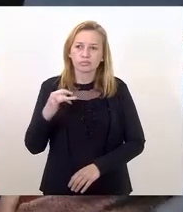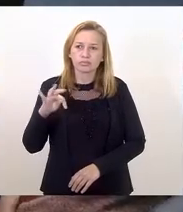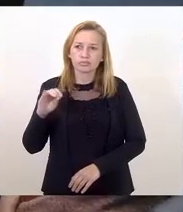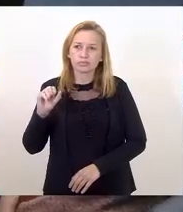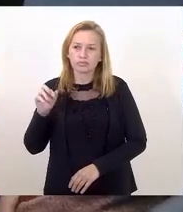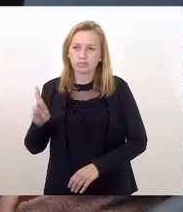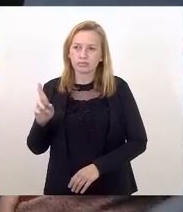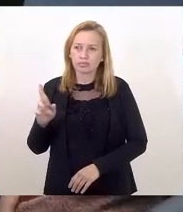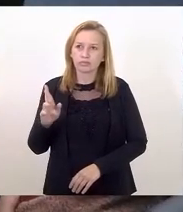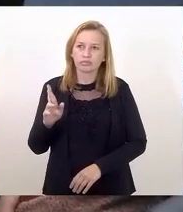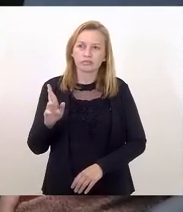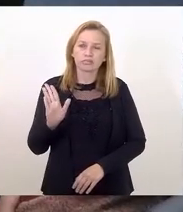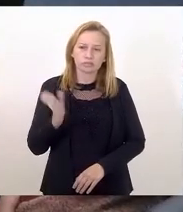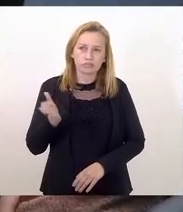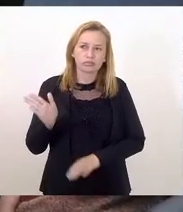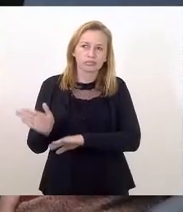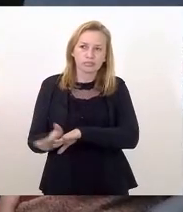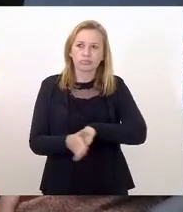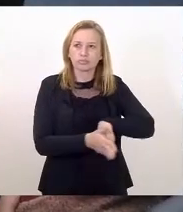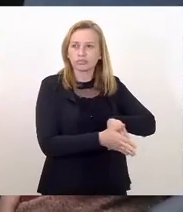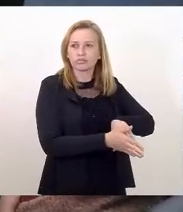Do Meio Ambiente já passou, amigo.